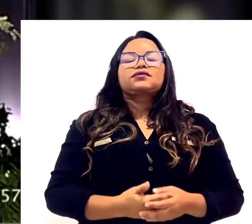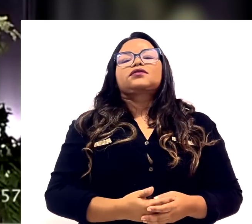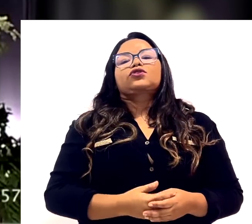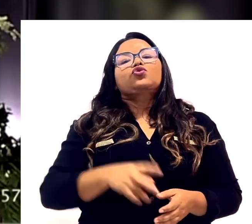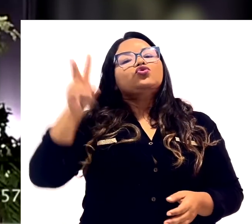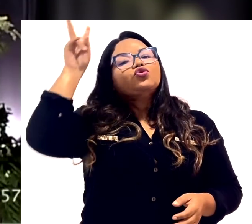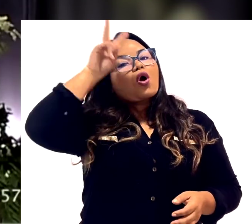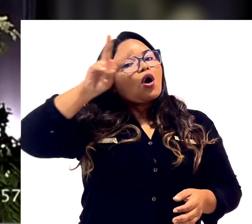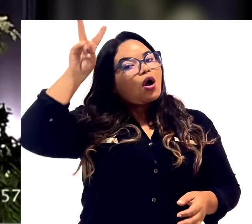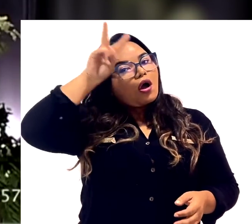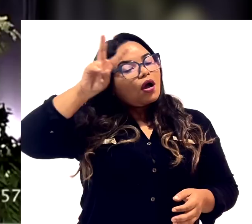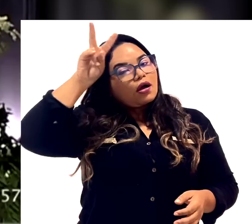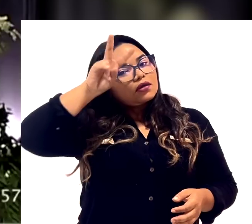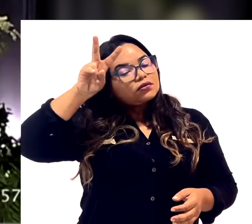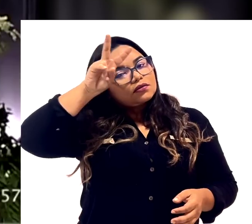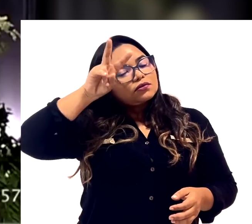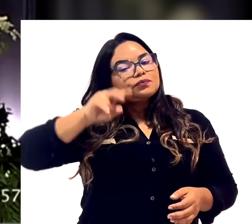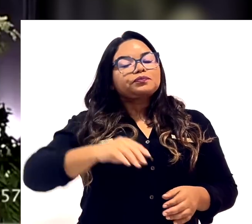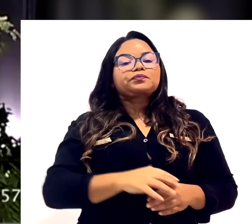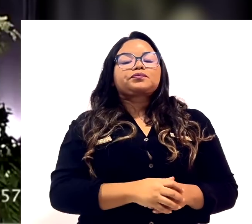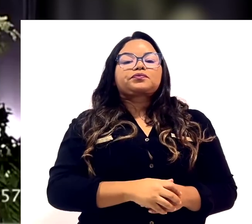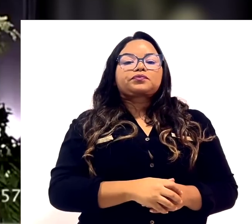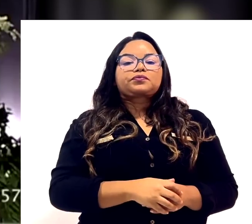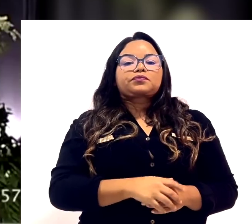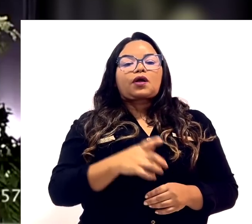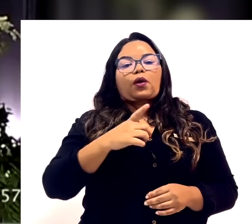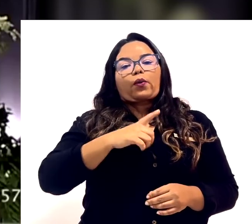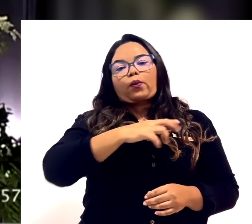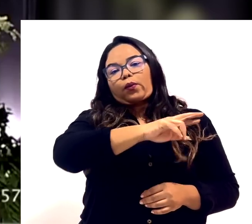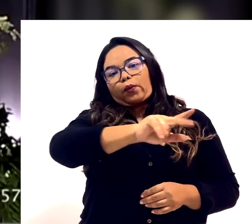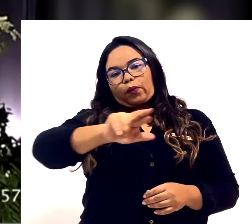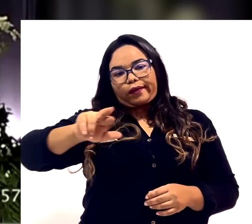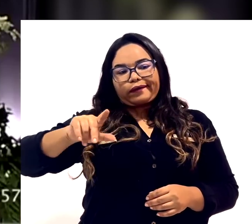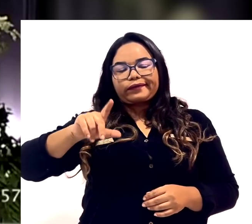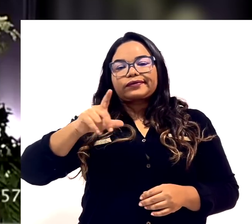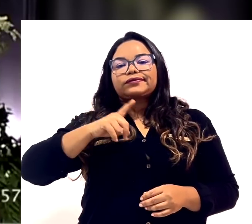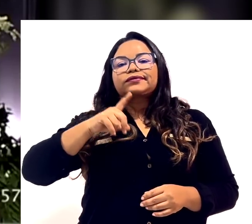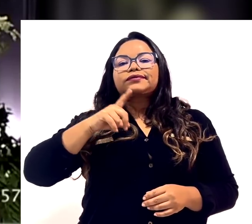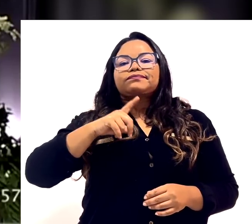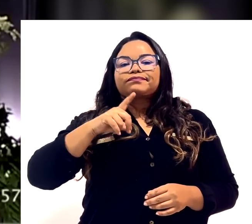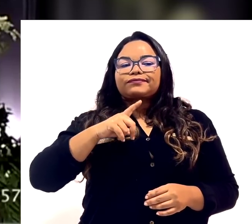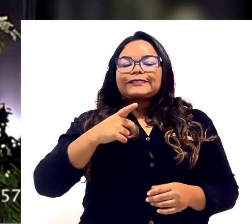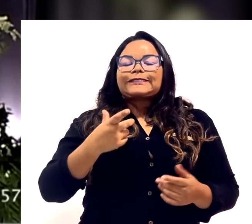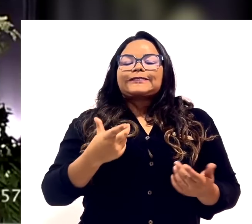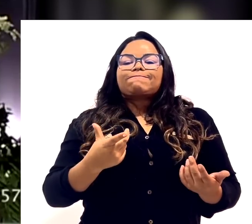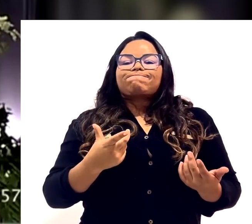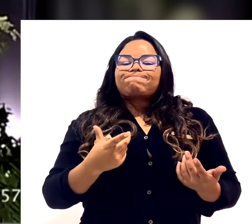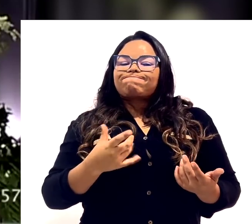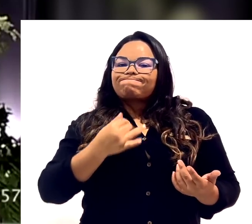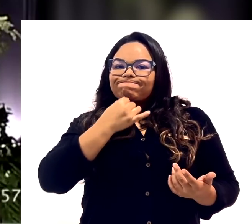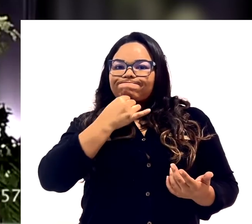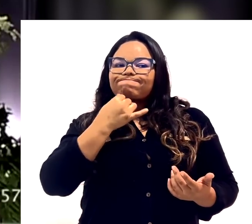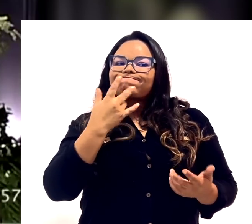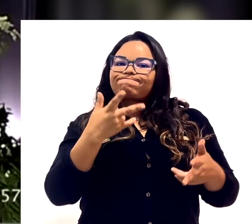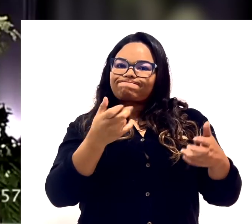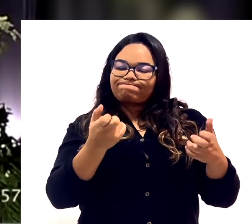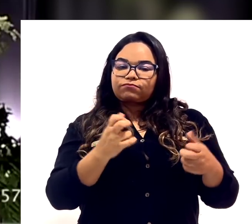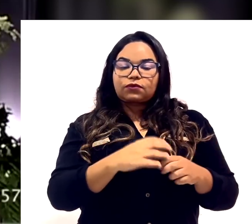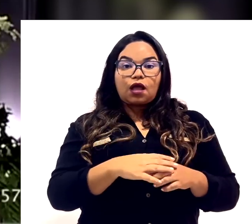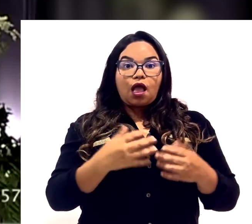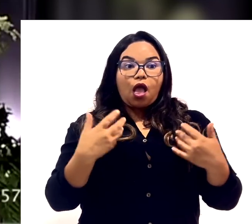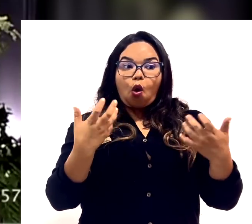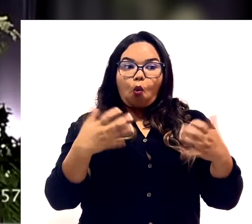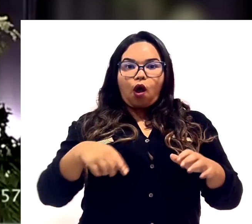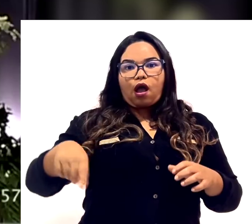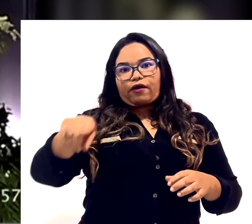que historicamente e de qualquer outra forma se possa qualificar. É uma situação bem lamentável. Agora, eu